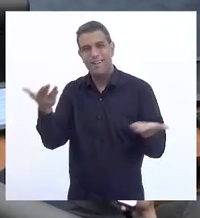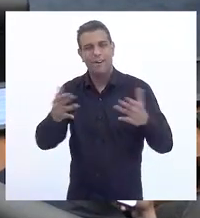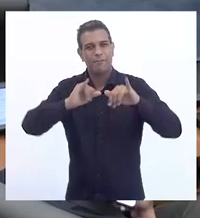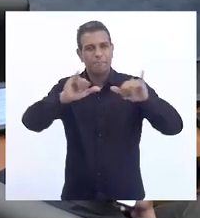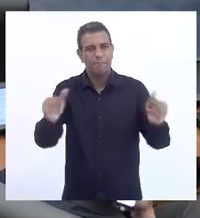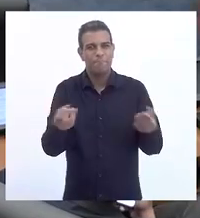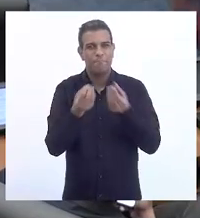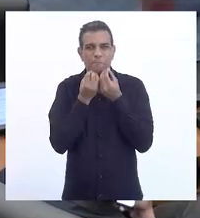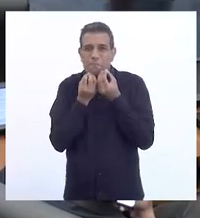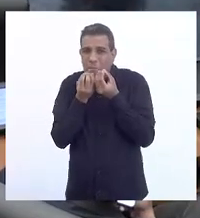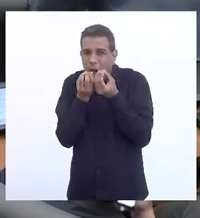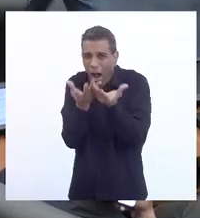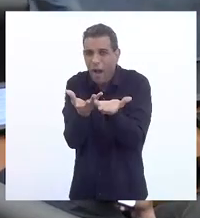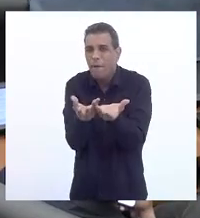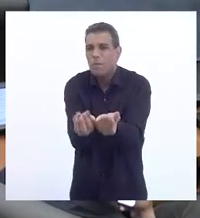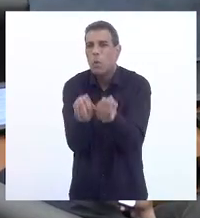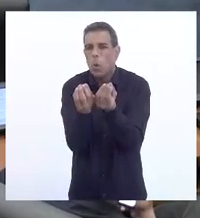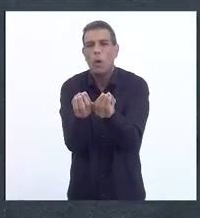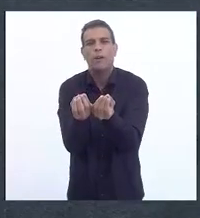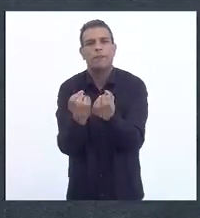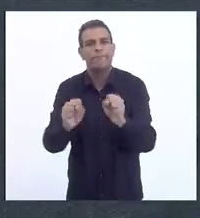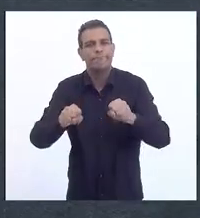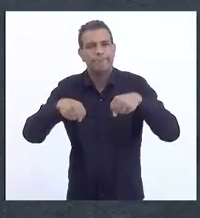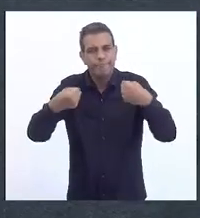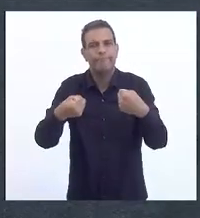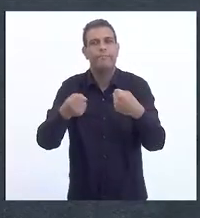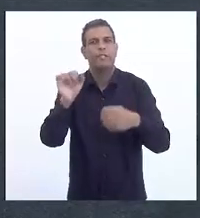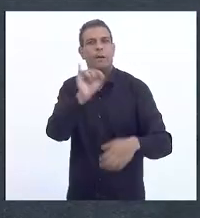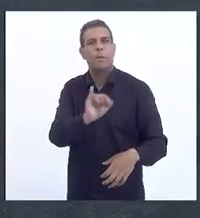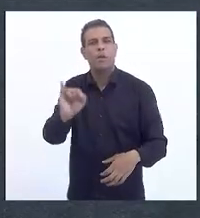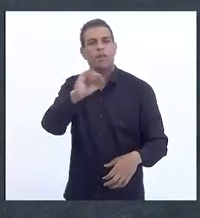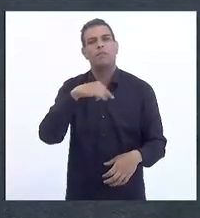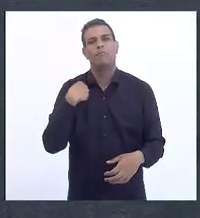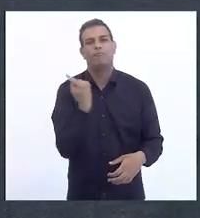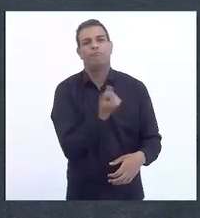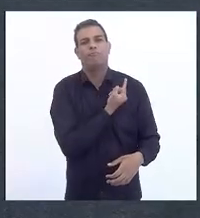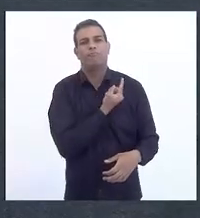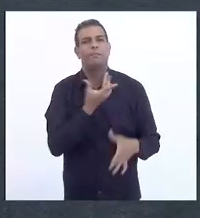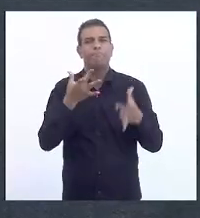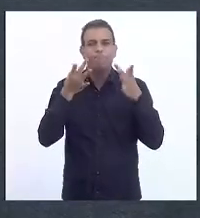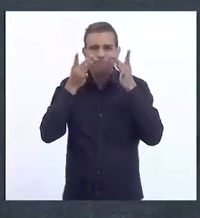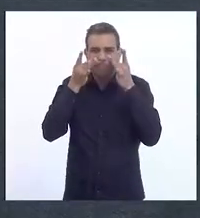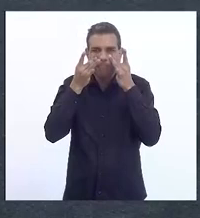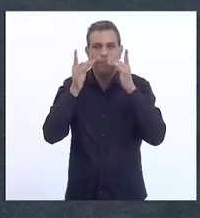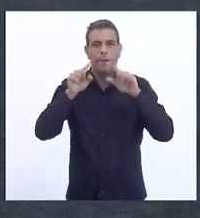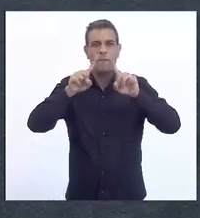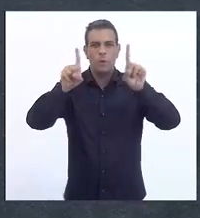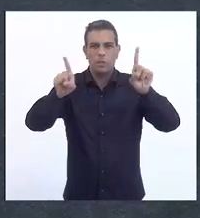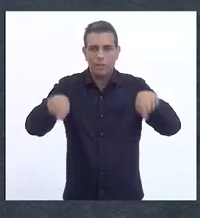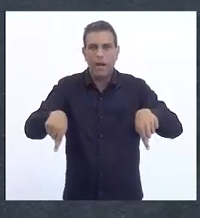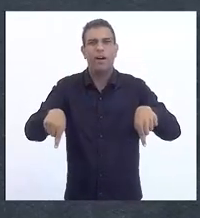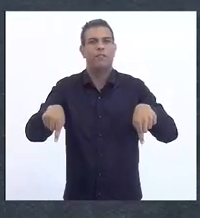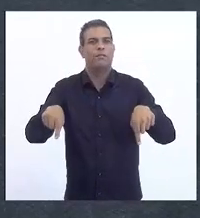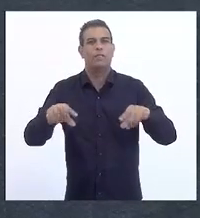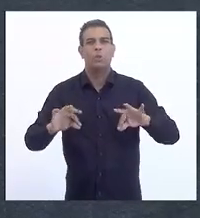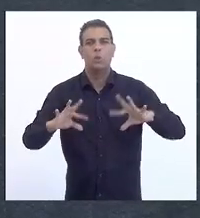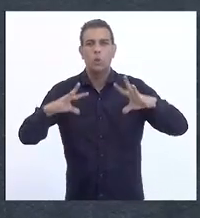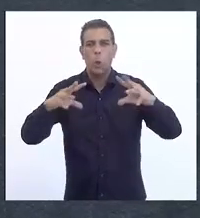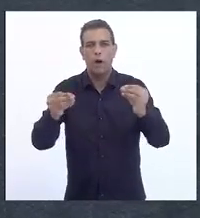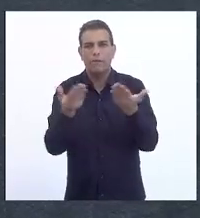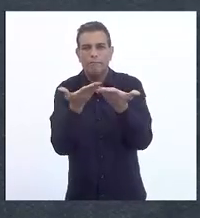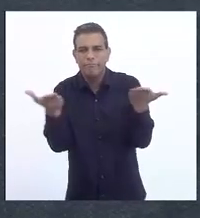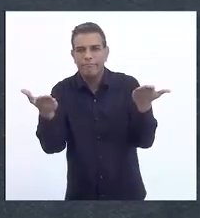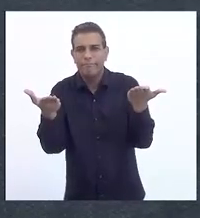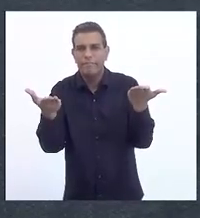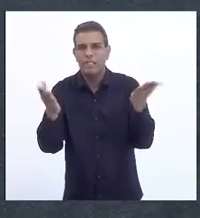esse momento no microfone para reforçar a importância da presença dos trabalhadores. Né? Vejo aqui a